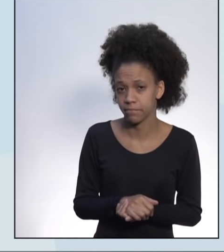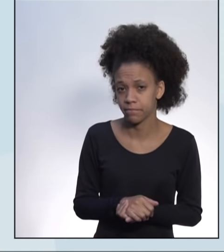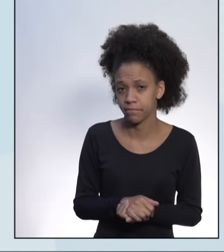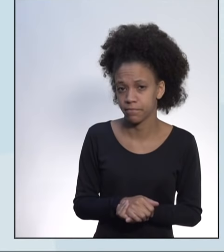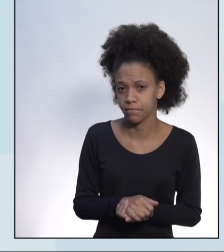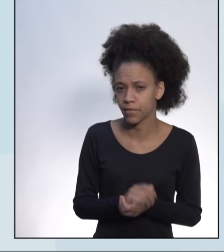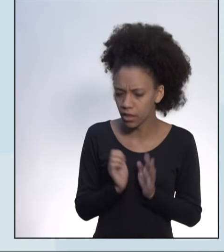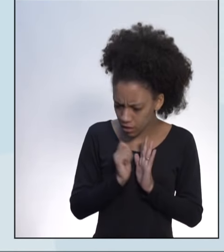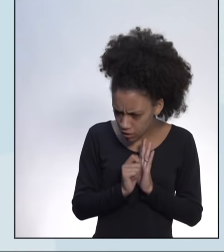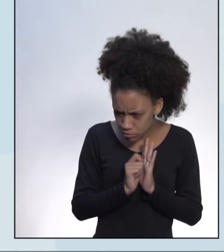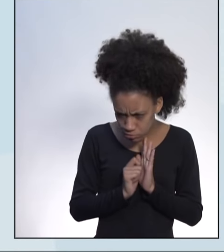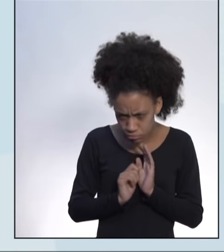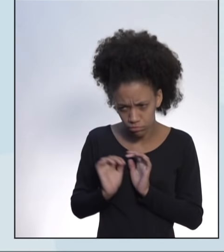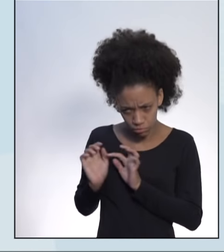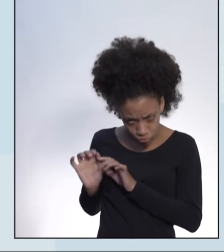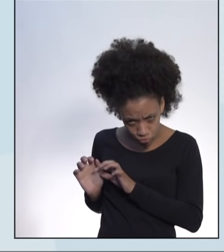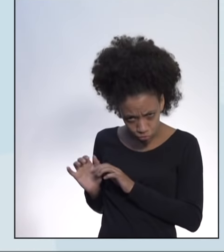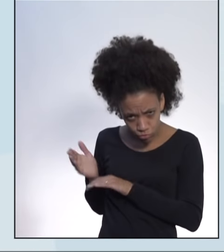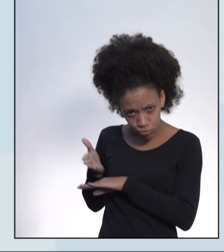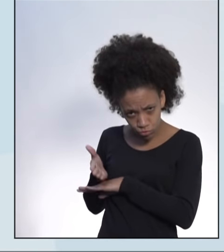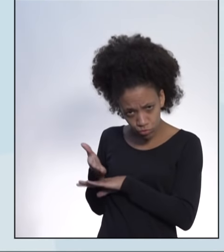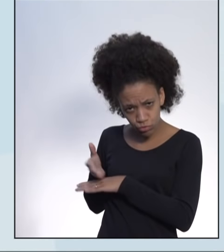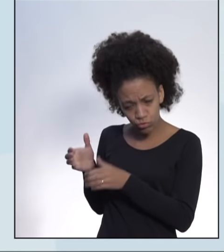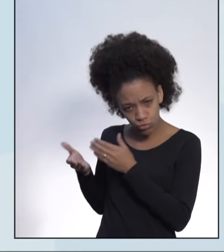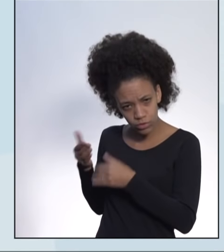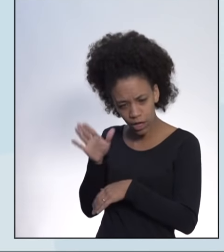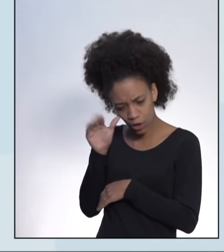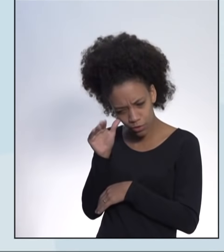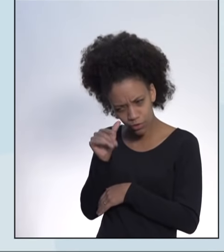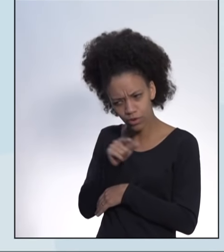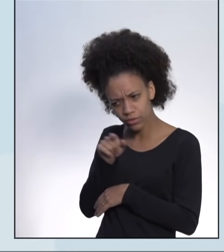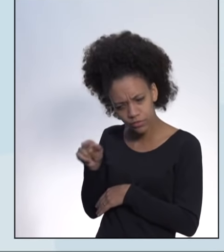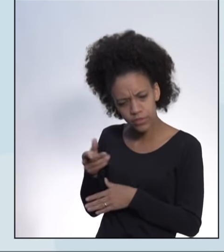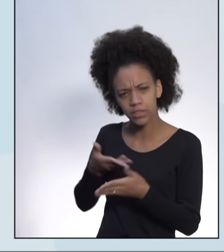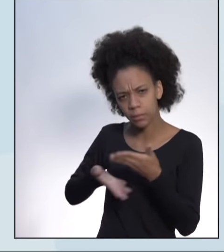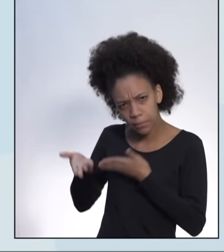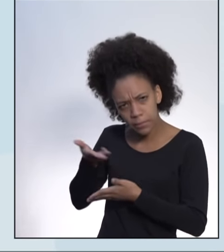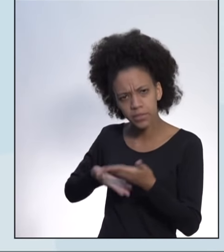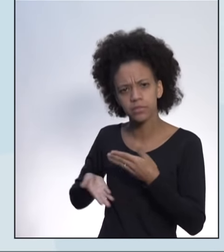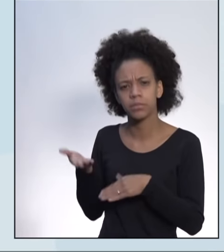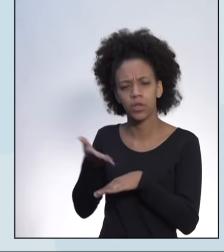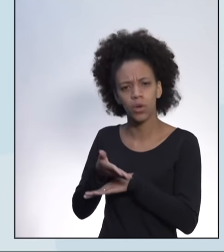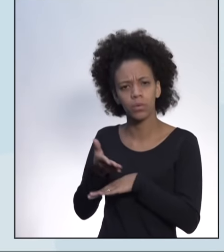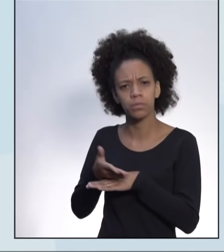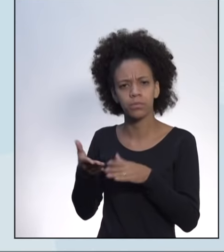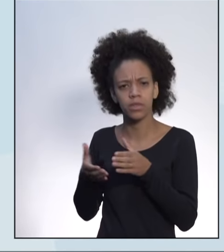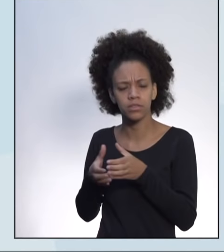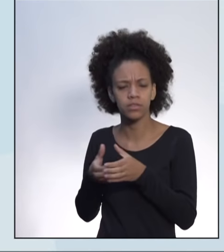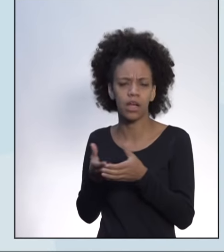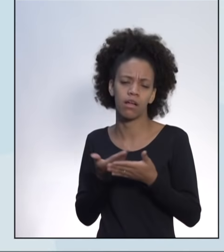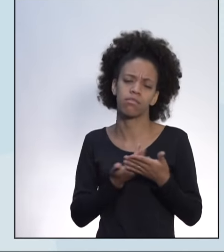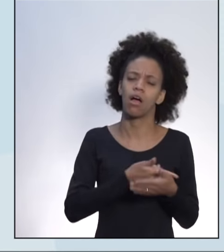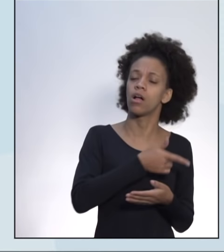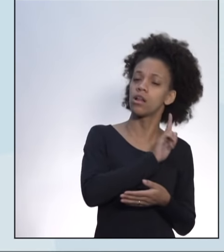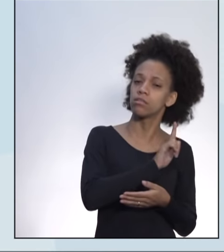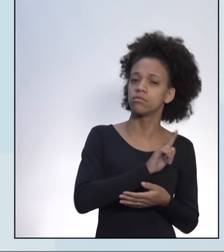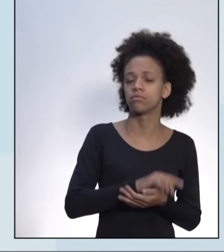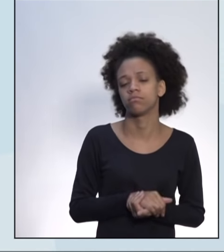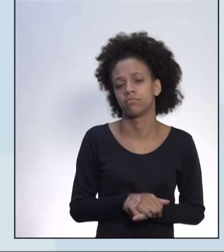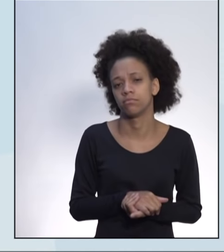e eles estão anotando eu tô curiosa quero ver a participação de vocês com vocês participaram na anterior